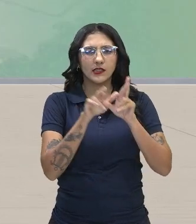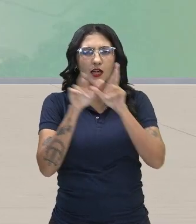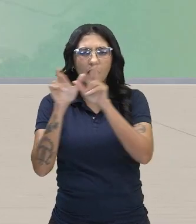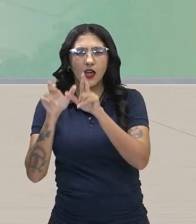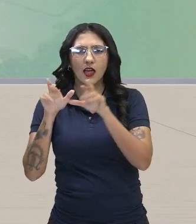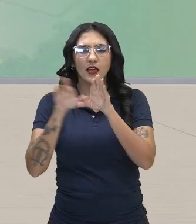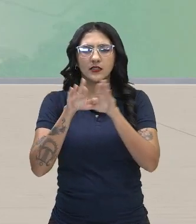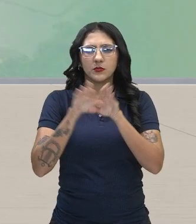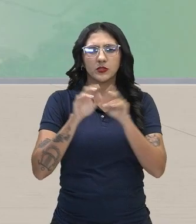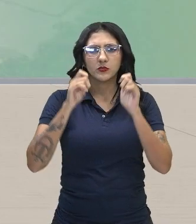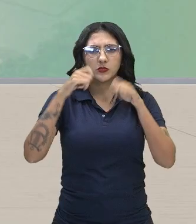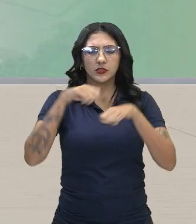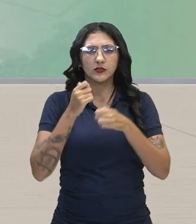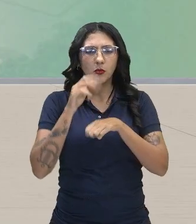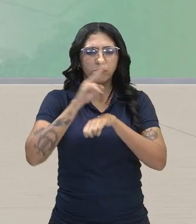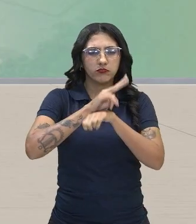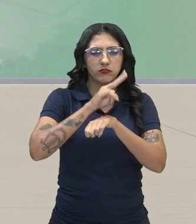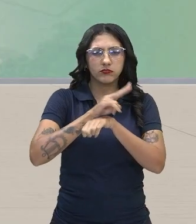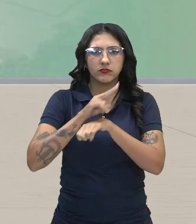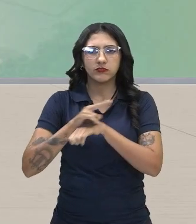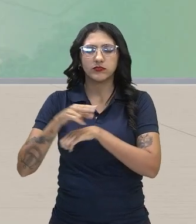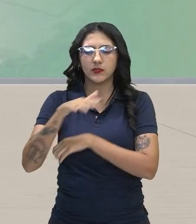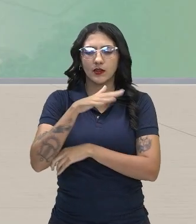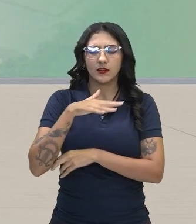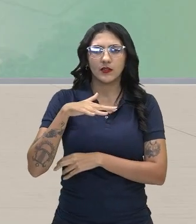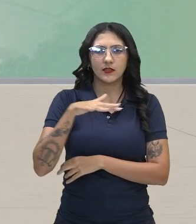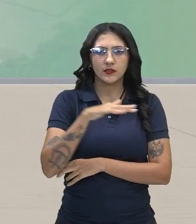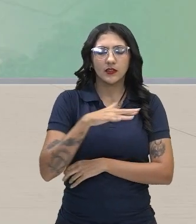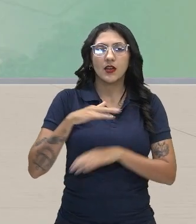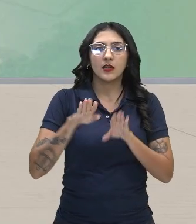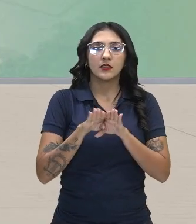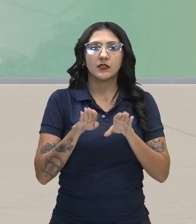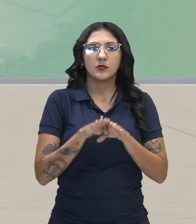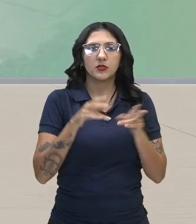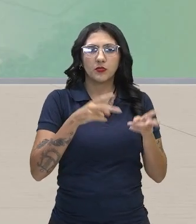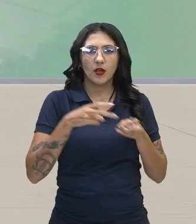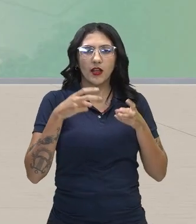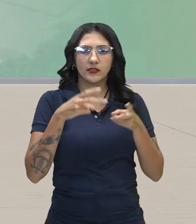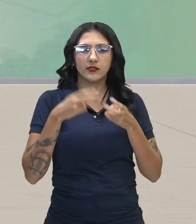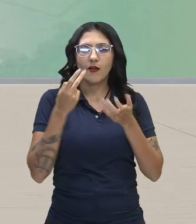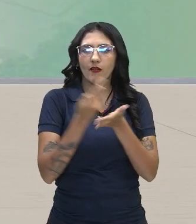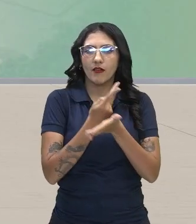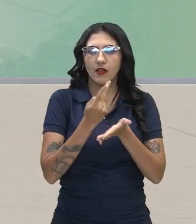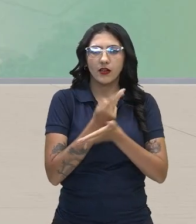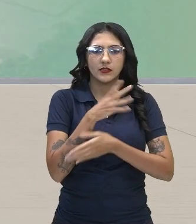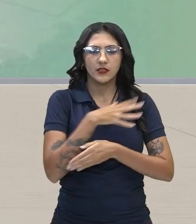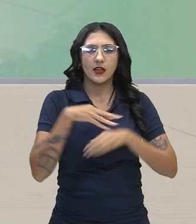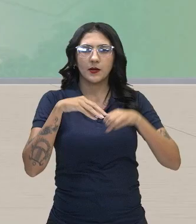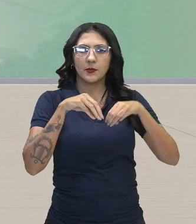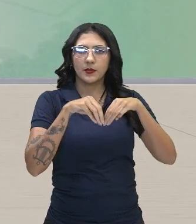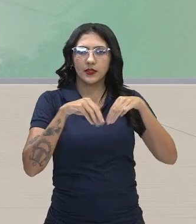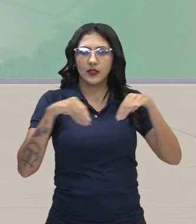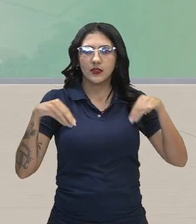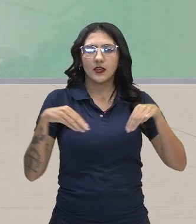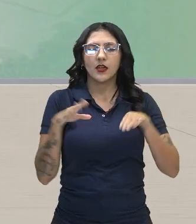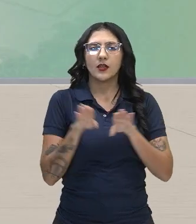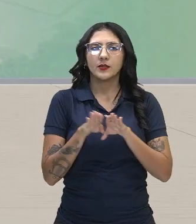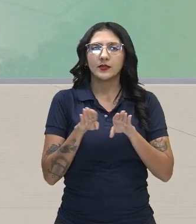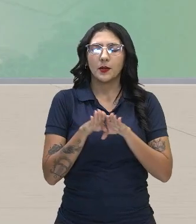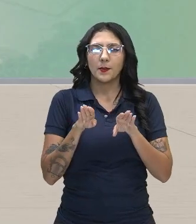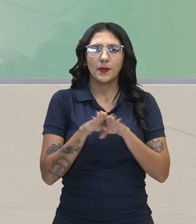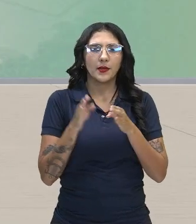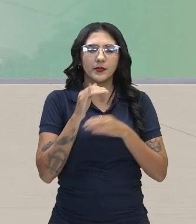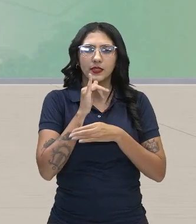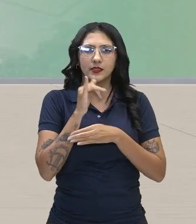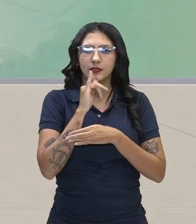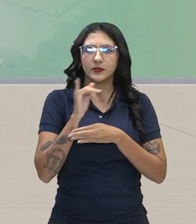para monitorar o espaço aéreo, a exploração ilegal de recursos naturais e atividades de narcotráfico.